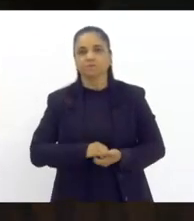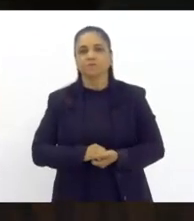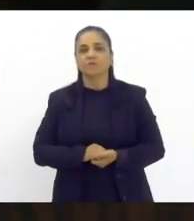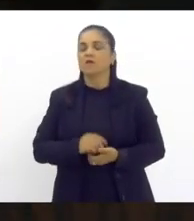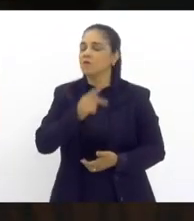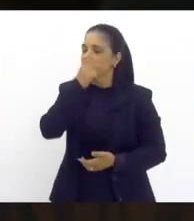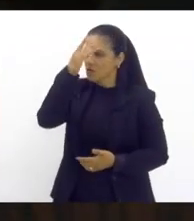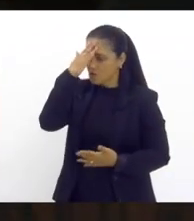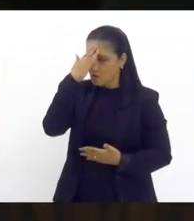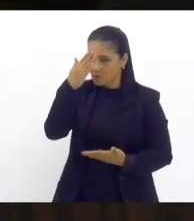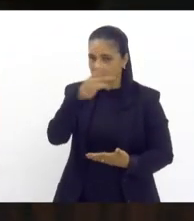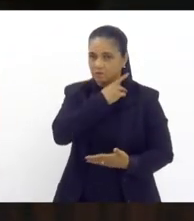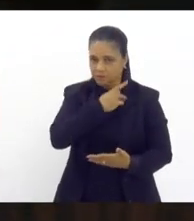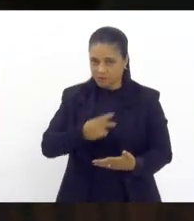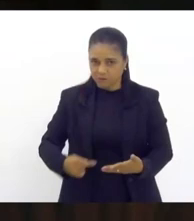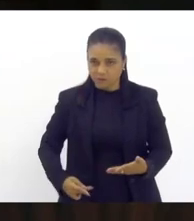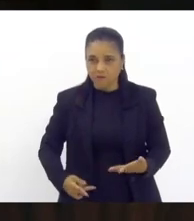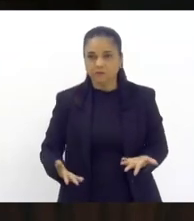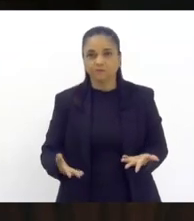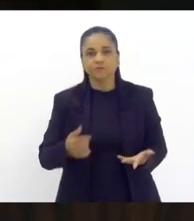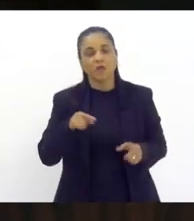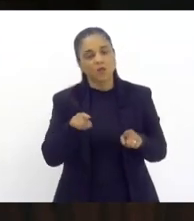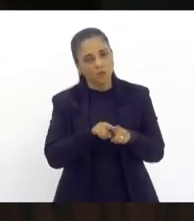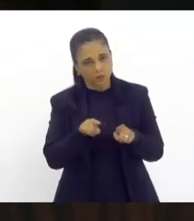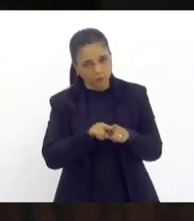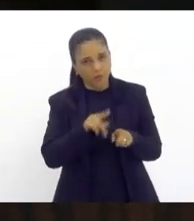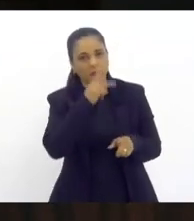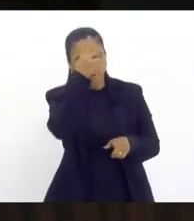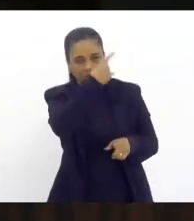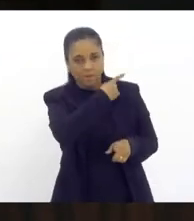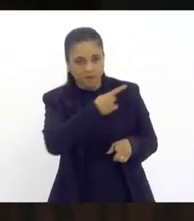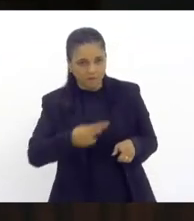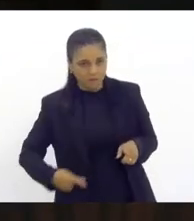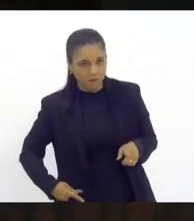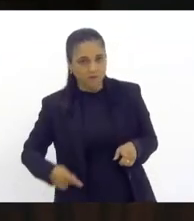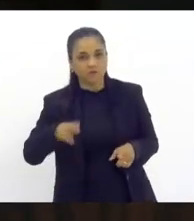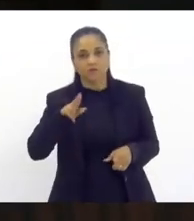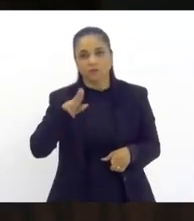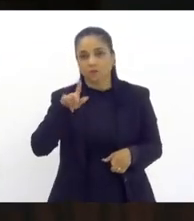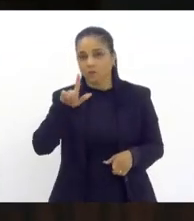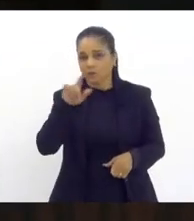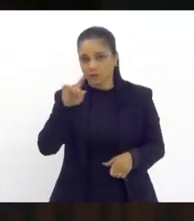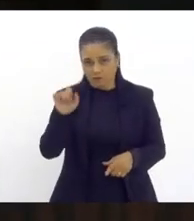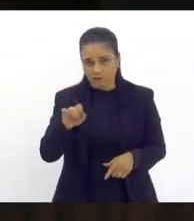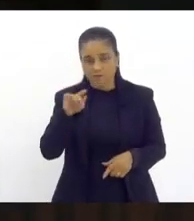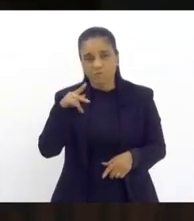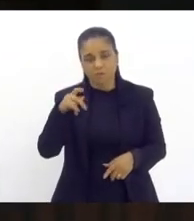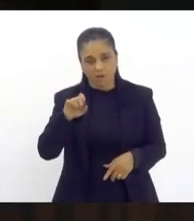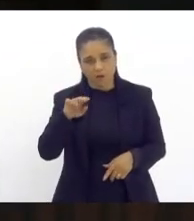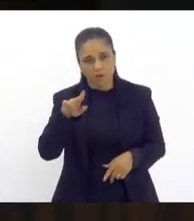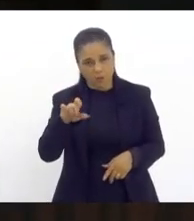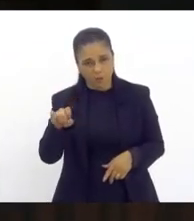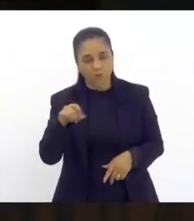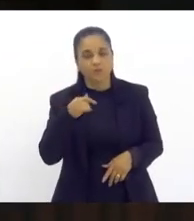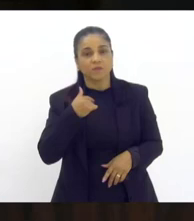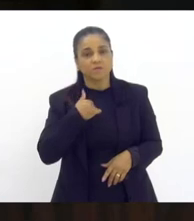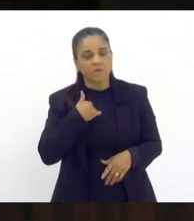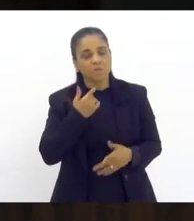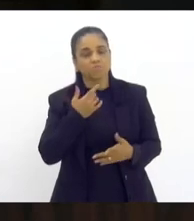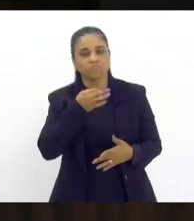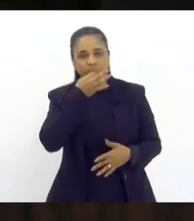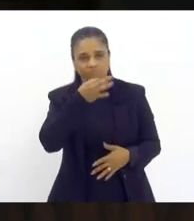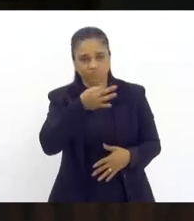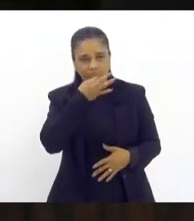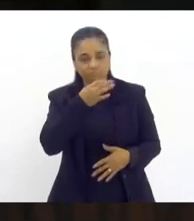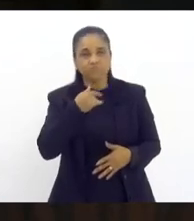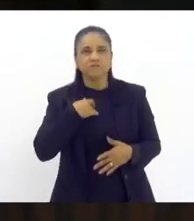Obrigado, presidente. Olha só, eu sou também presidente, Luiz Paulo. Eu queria só citar que nós começamos 1º